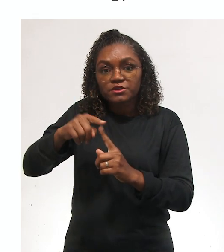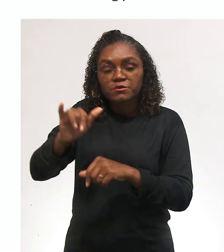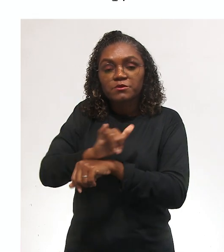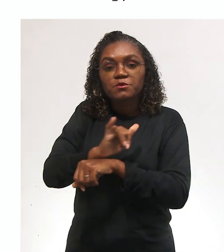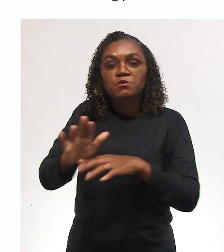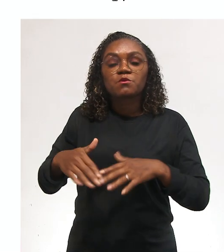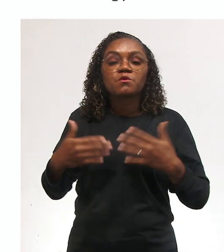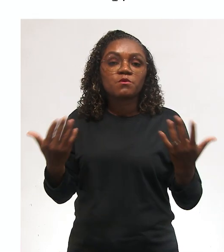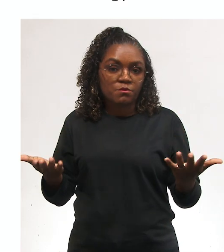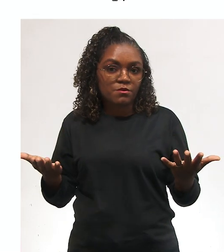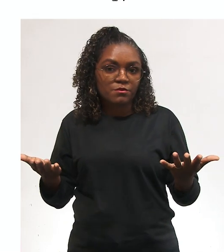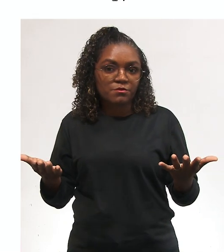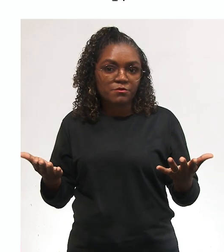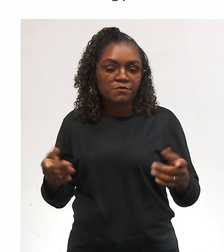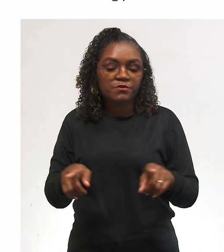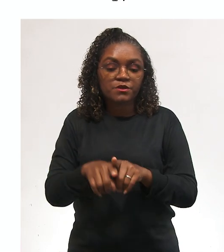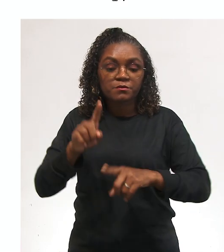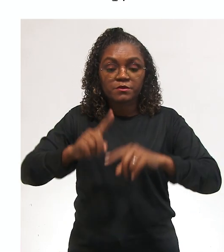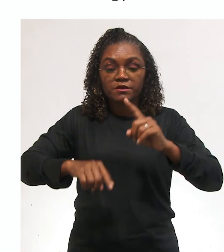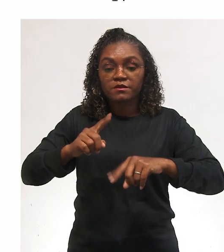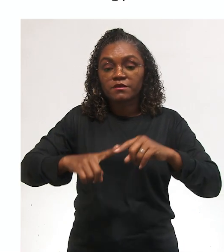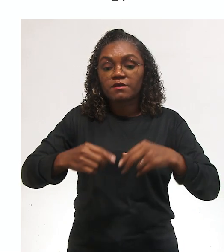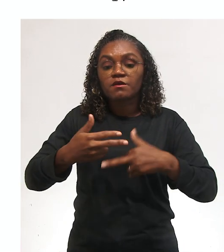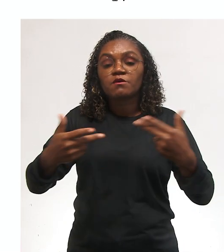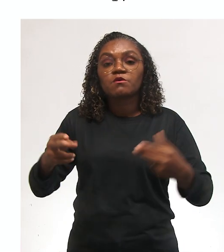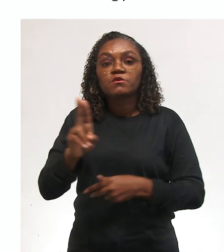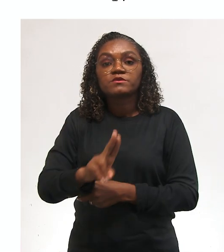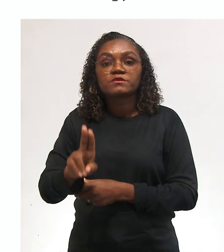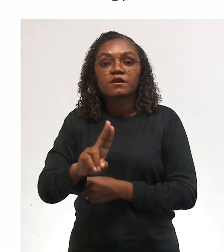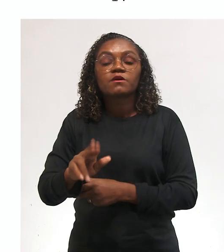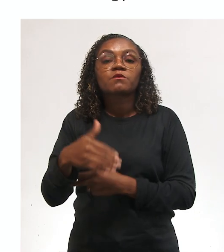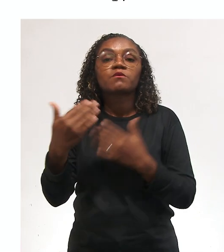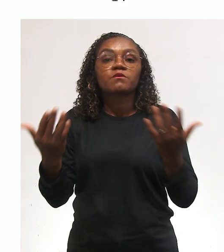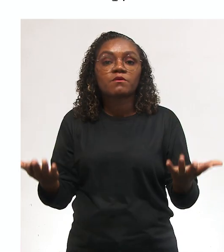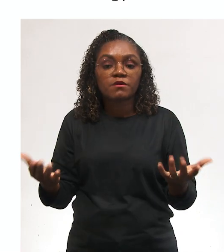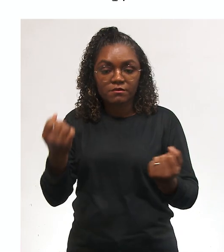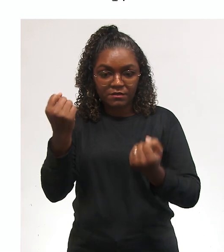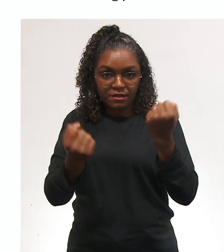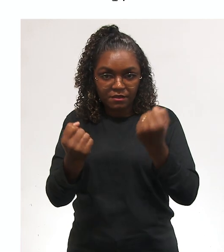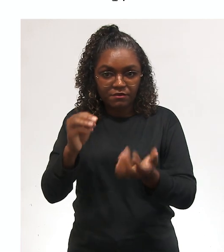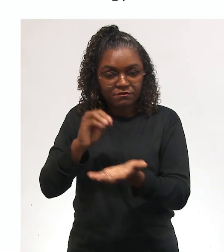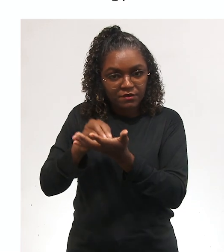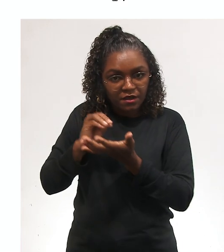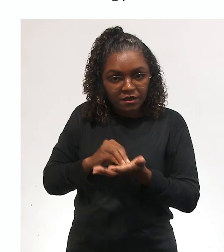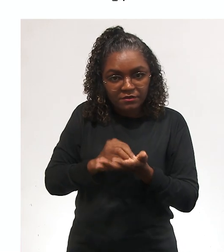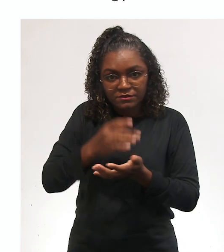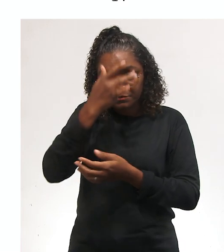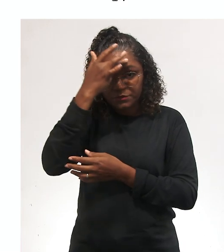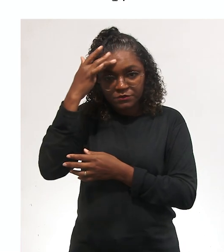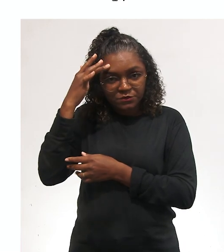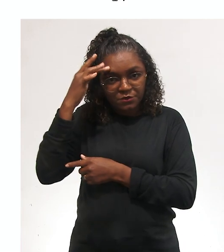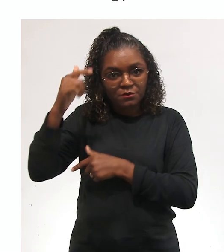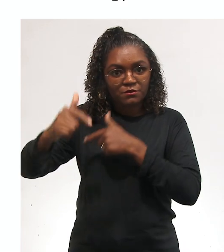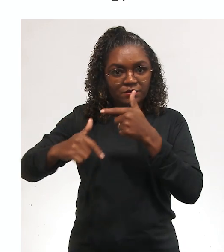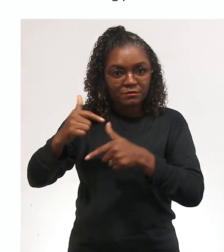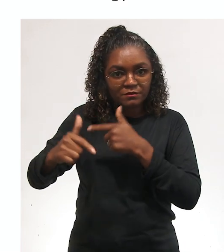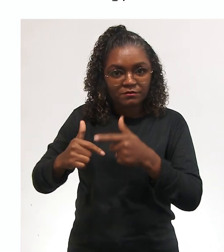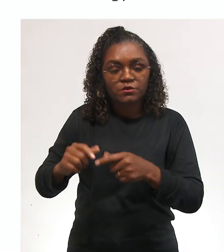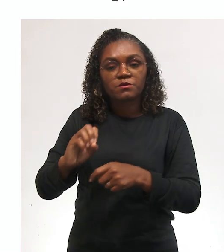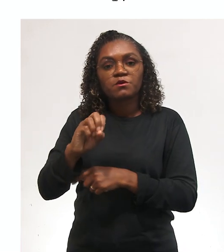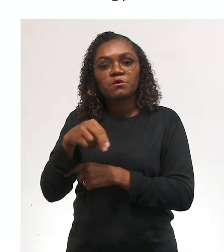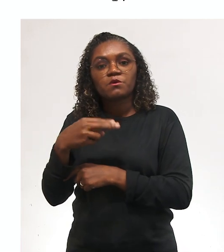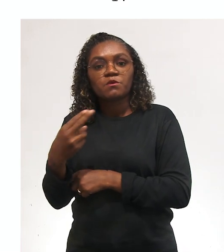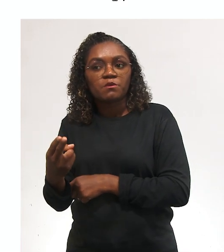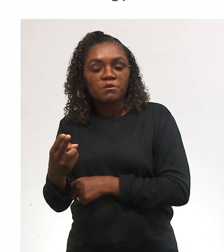a coisa está sendo feita. Os materiais utilizados, será que é a carregadeira? Será que falta treinamento no pessoal,